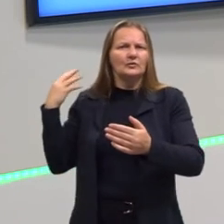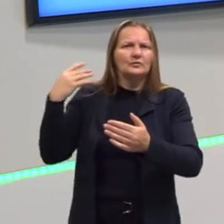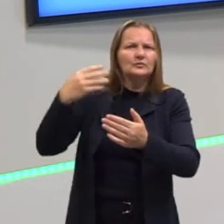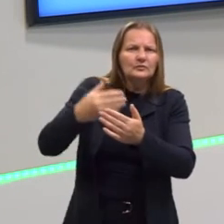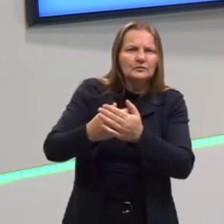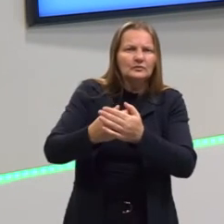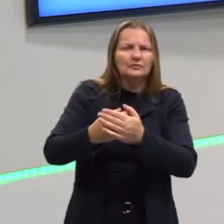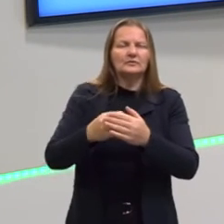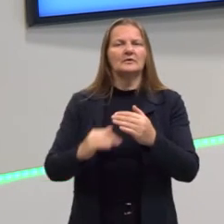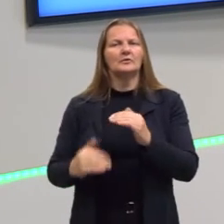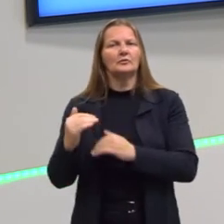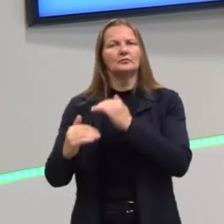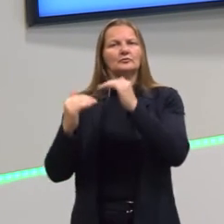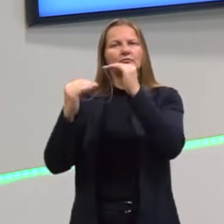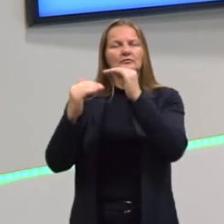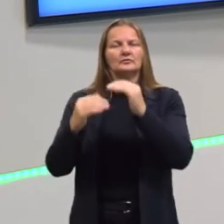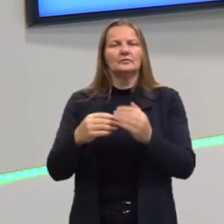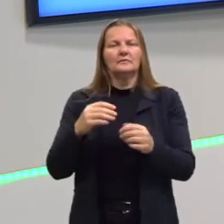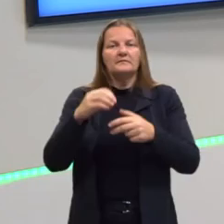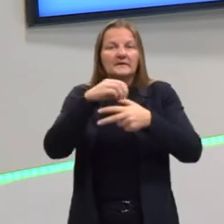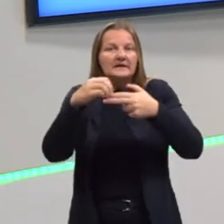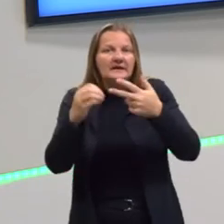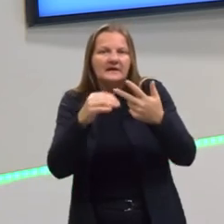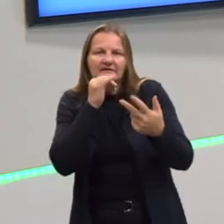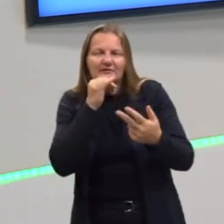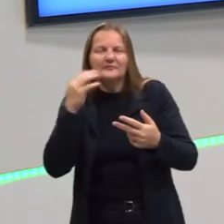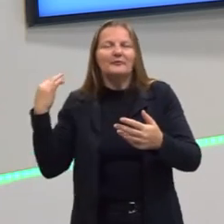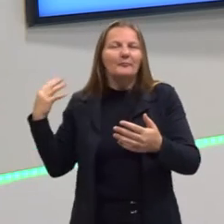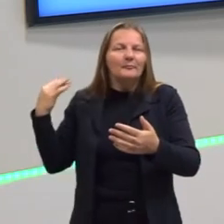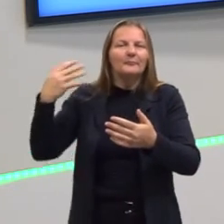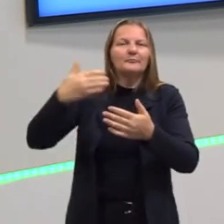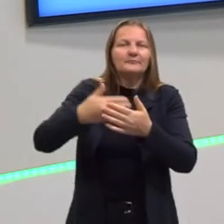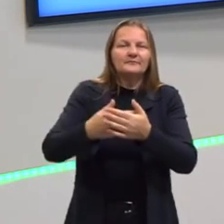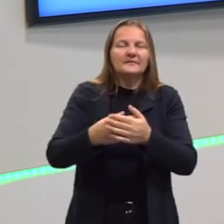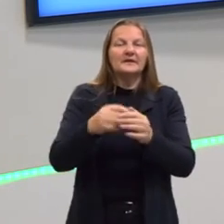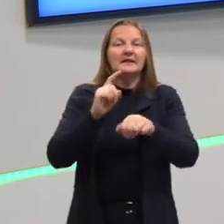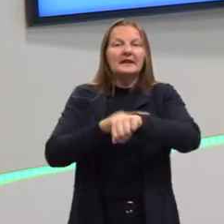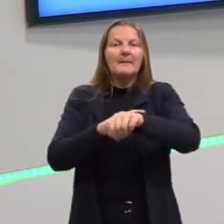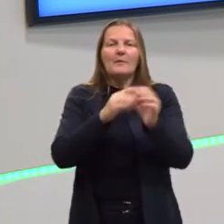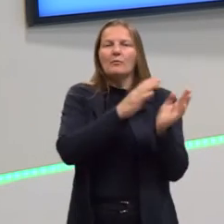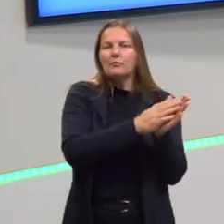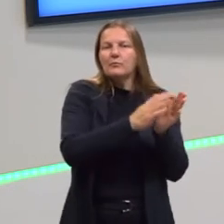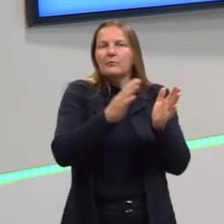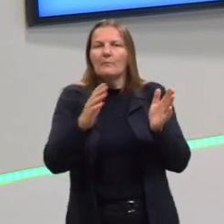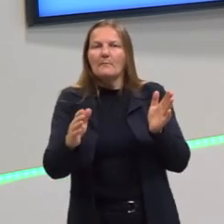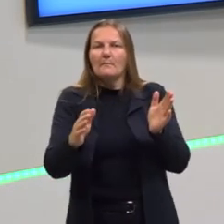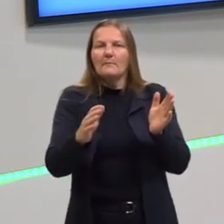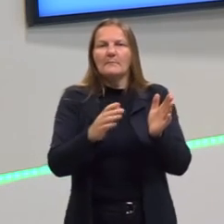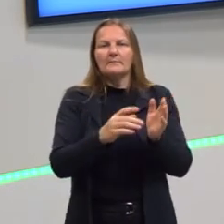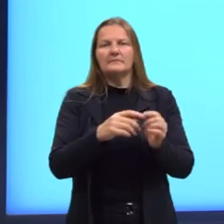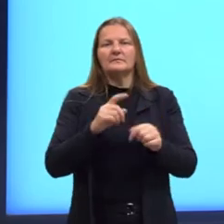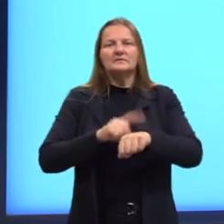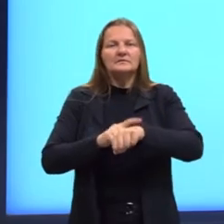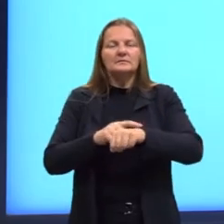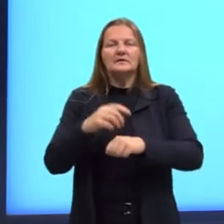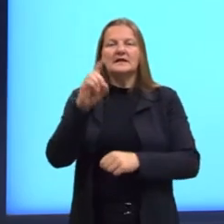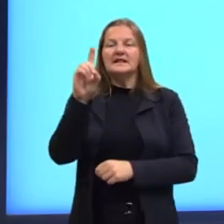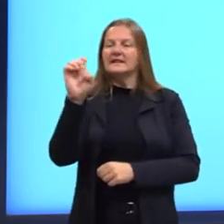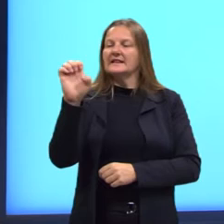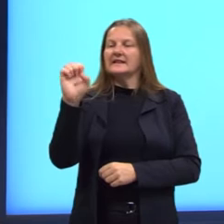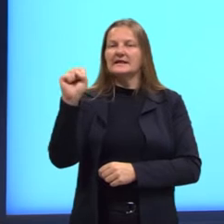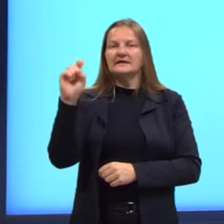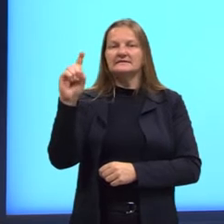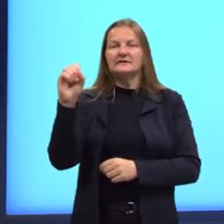para o Enem né então eu venho durante um determinado tempo praticando Essas são esses sons